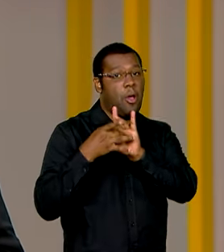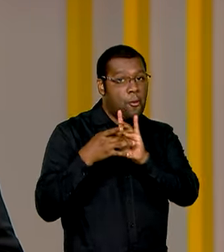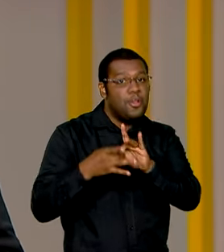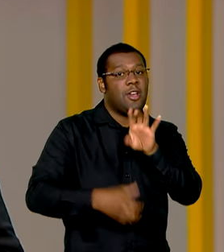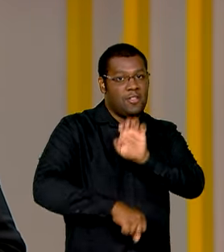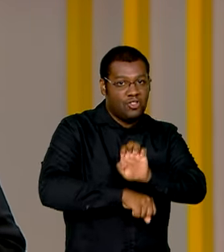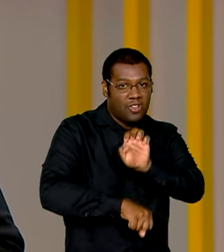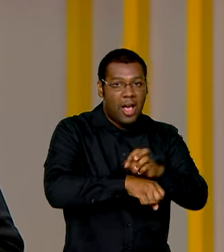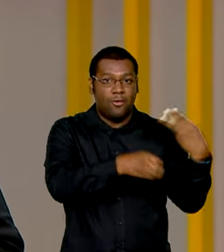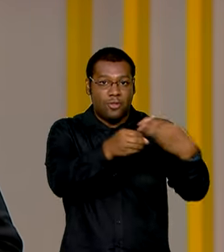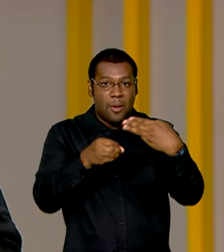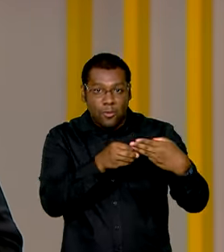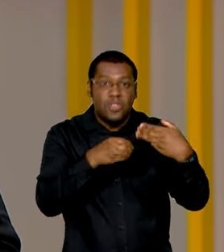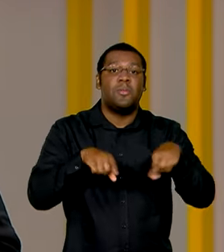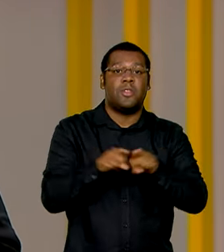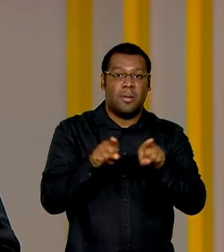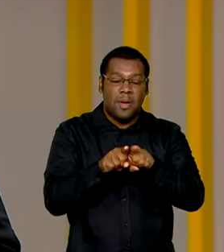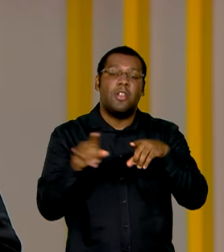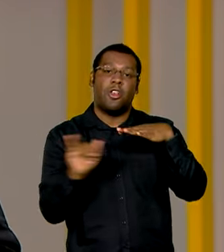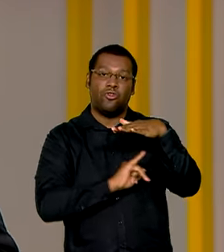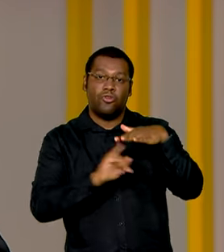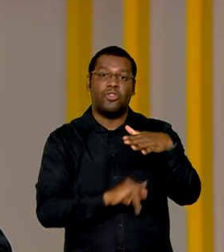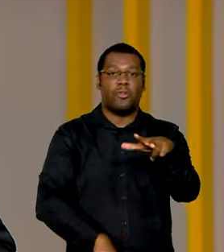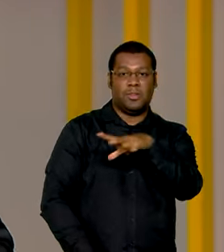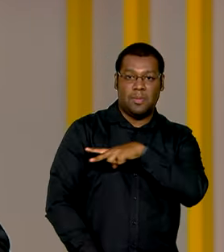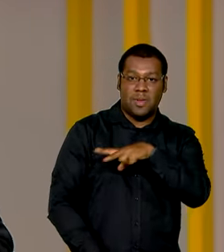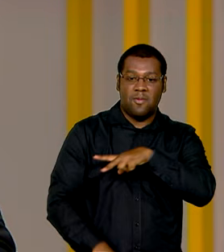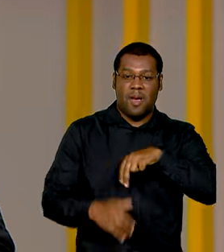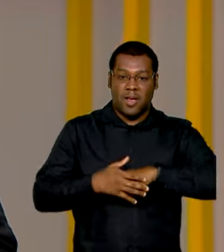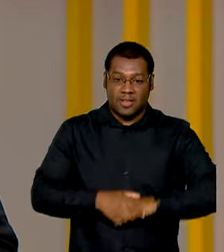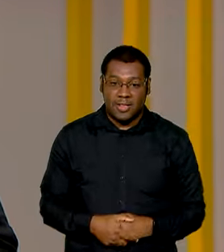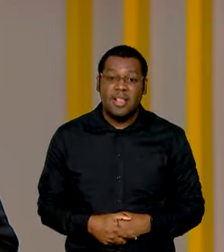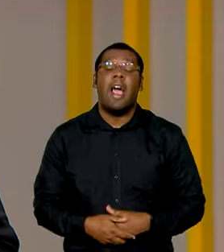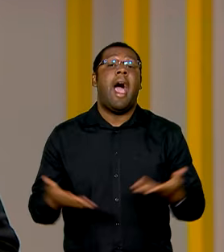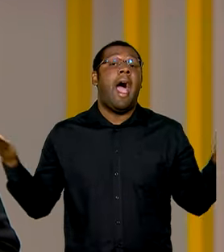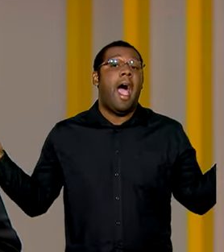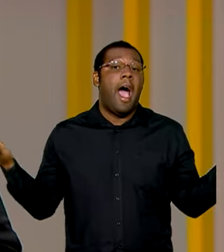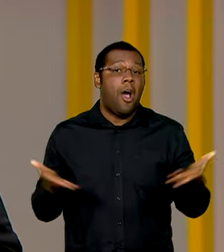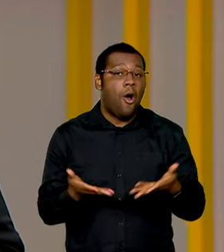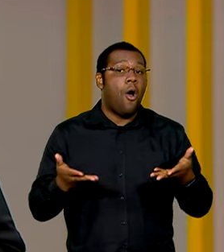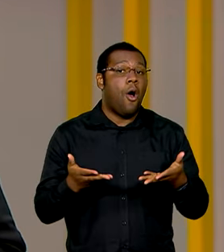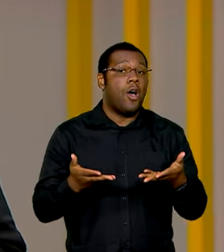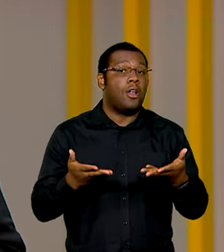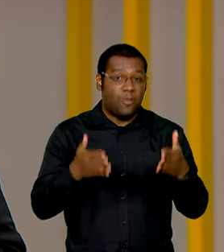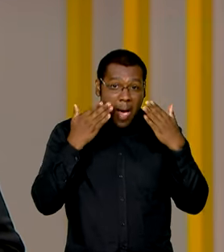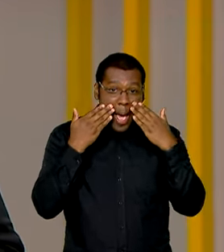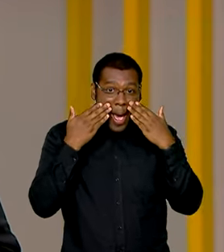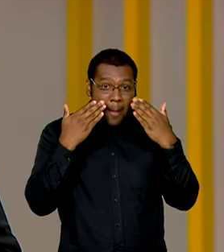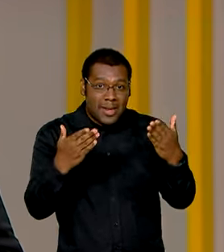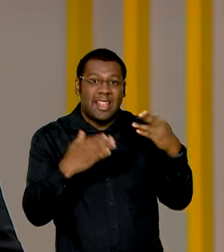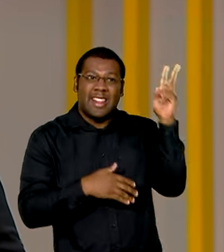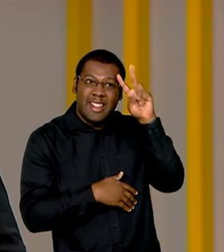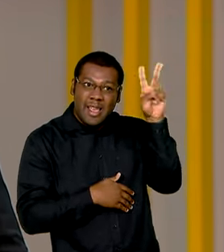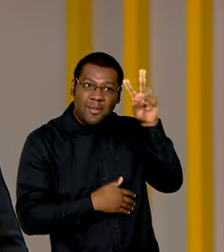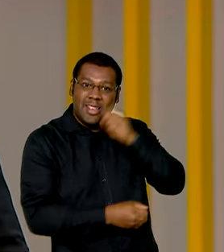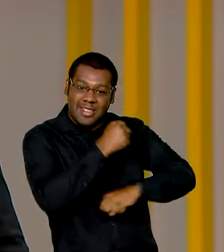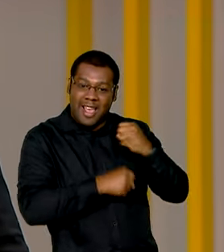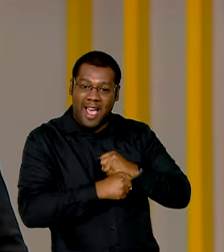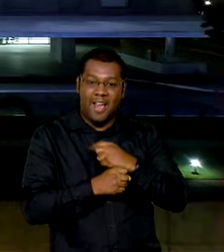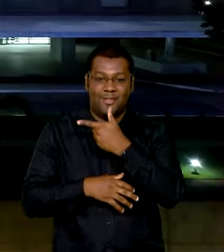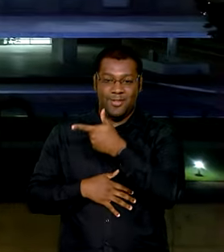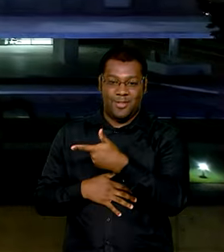e a iniciativa privada. É o que nós vamos ver agora na retrospectiva 2023 do Canal Gov.